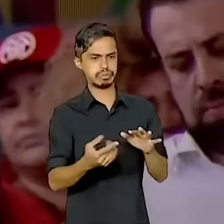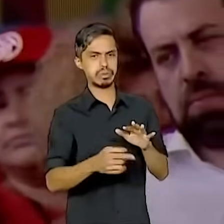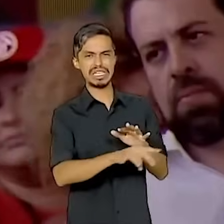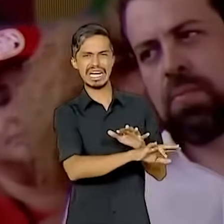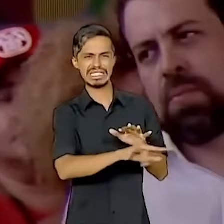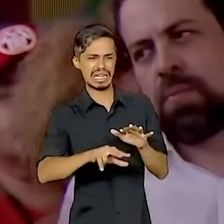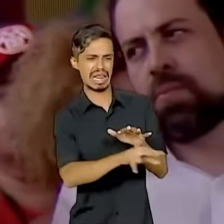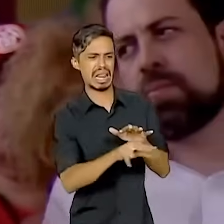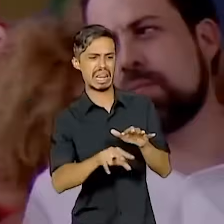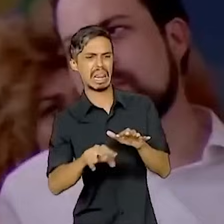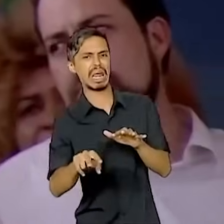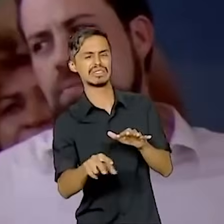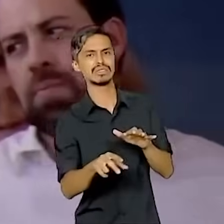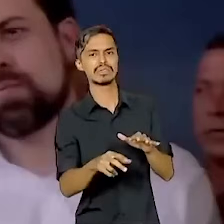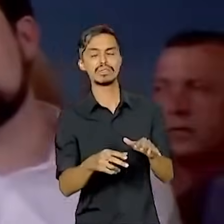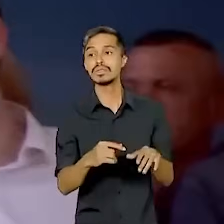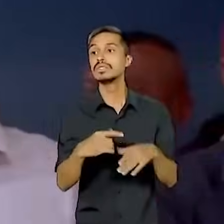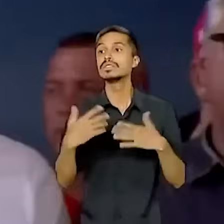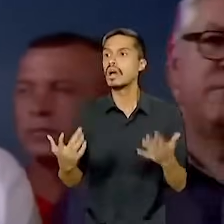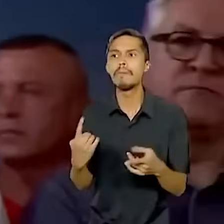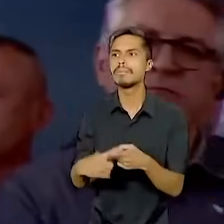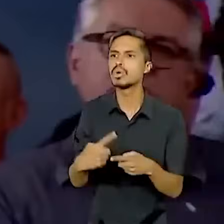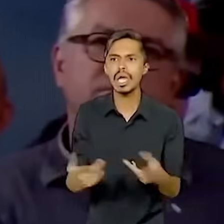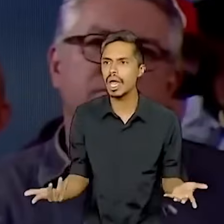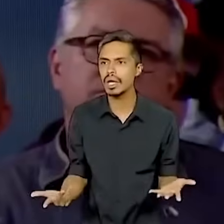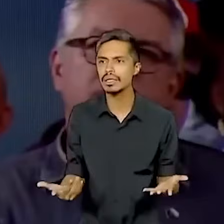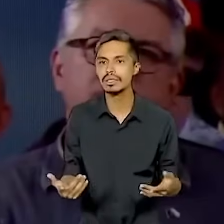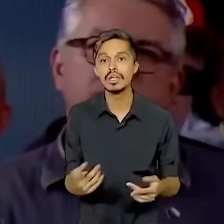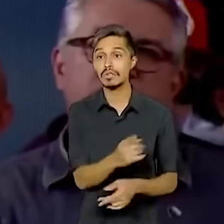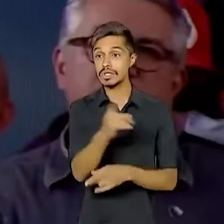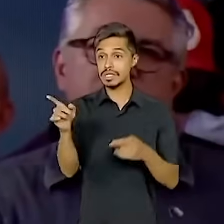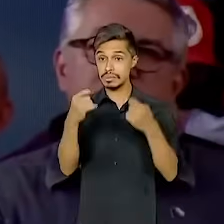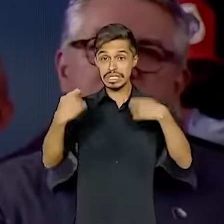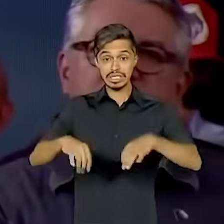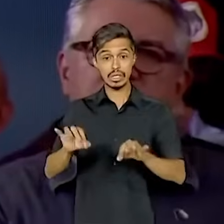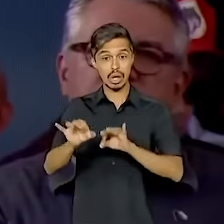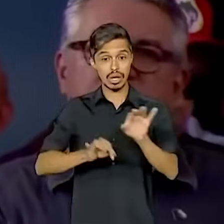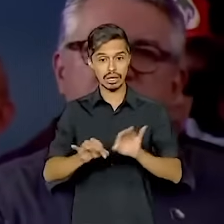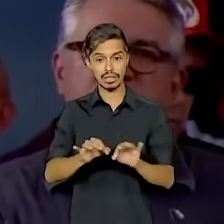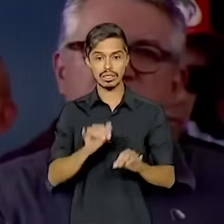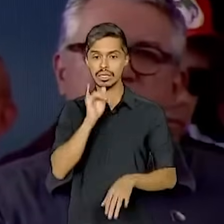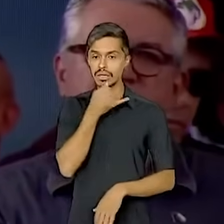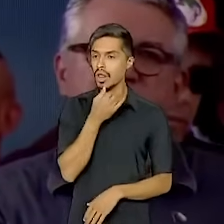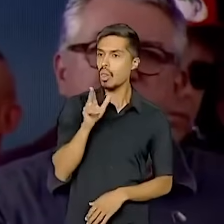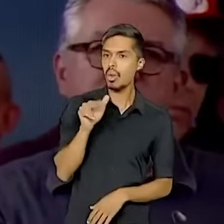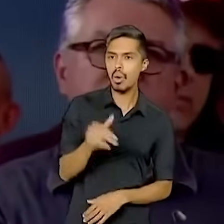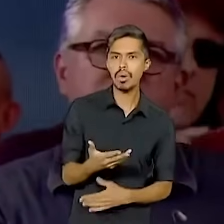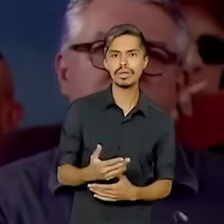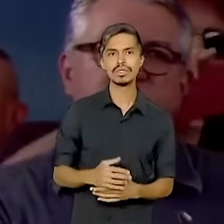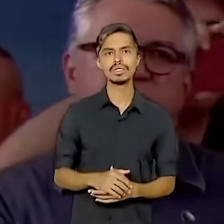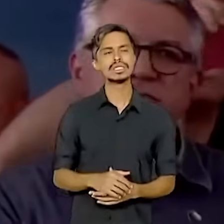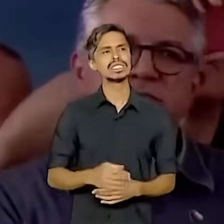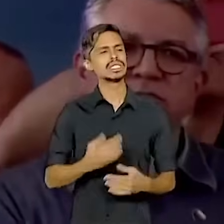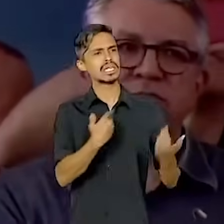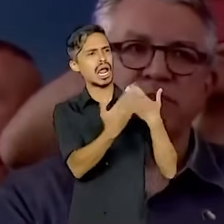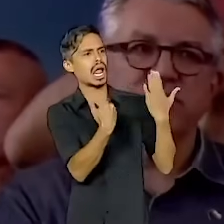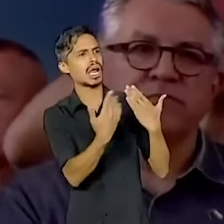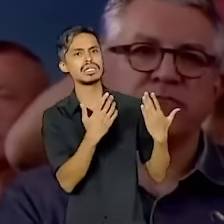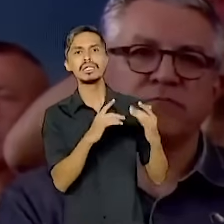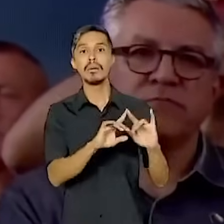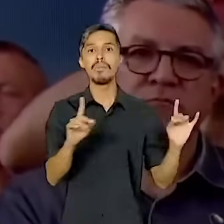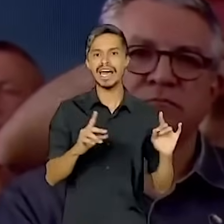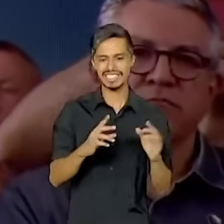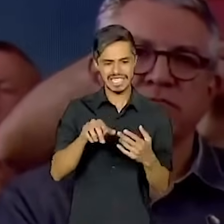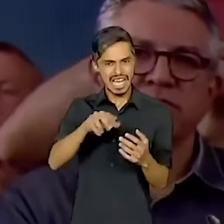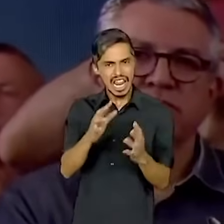quê? Então é preciso vocês ficarem organizados, não desanimar nunca, discutir sempre, não brigar,